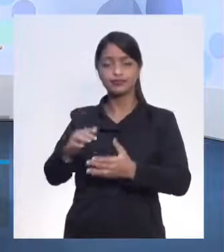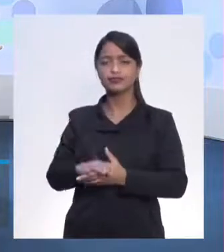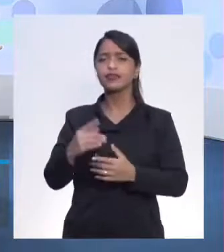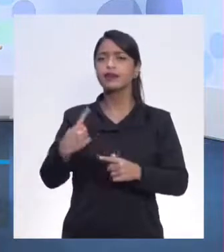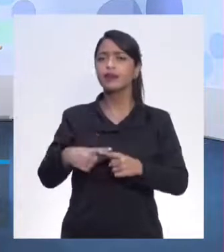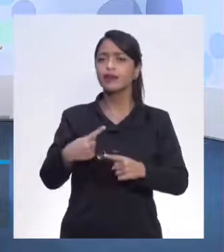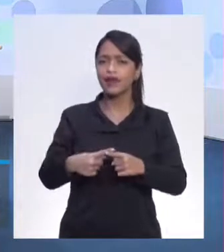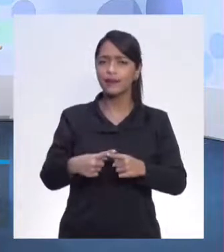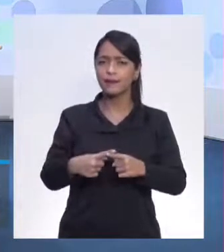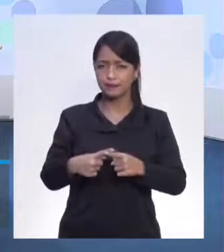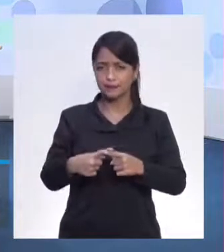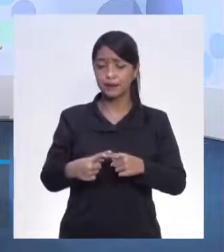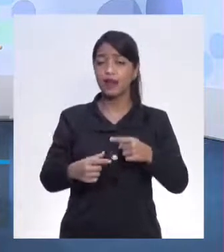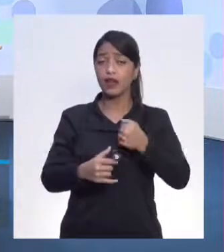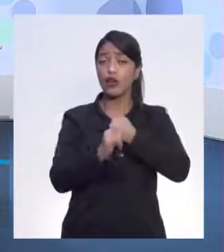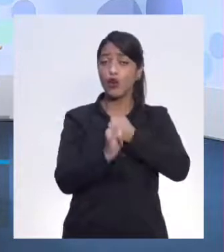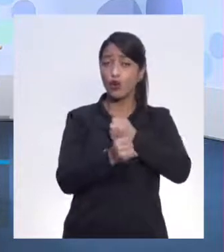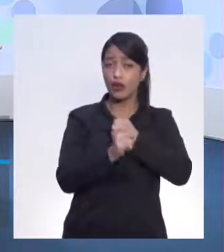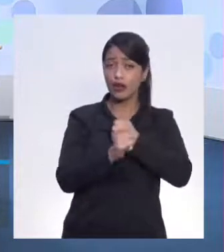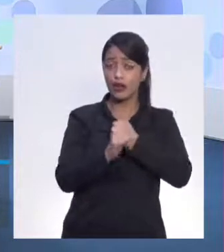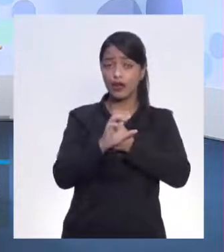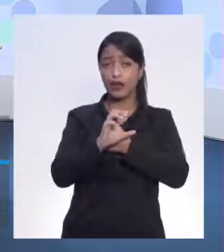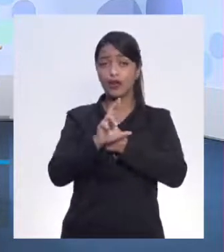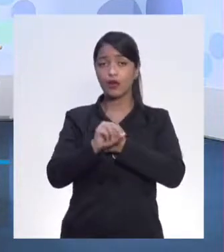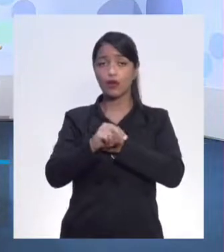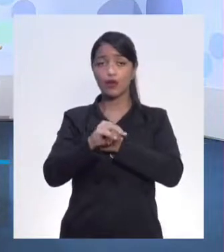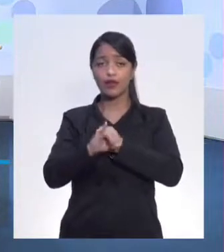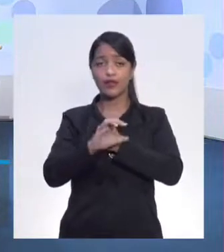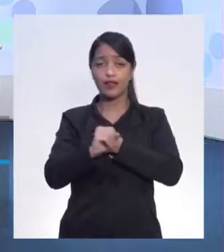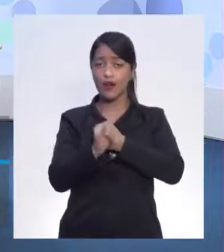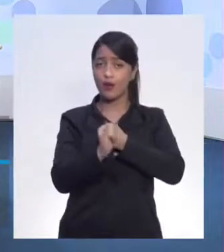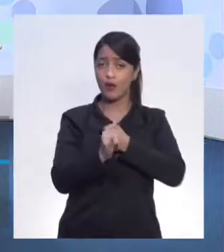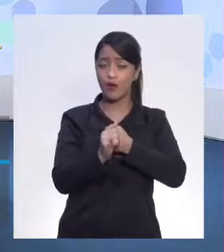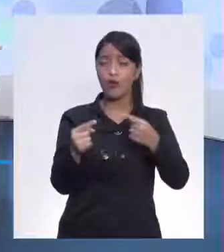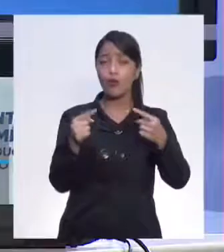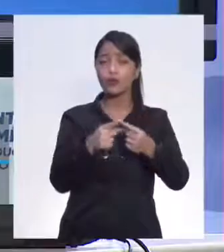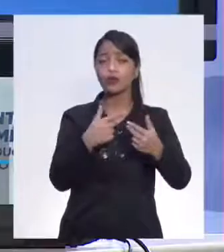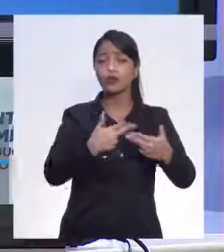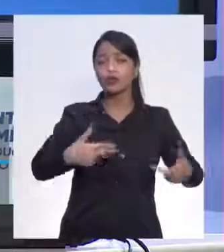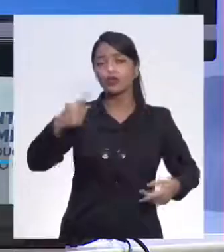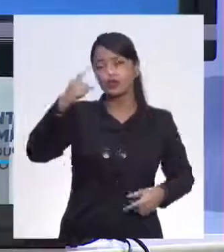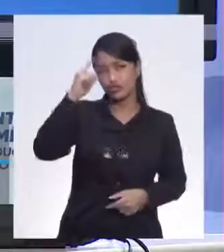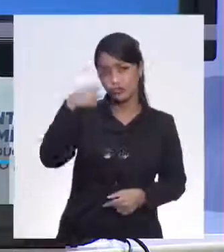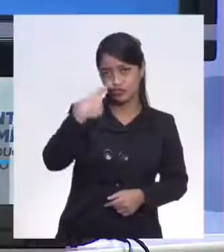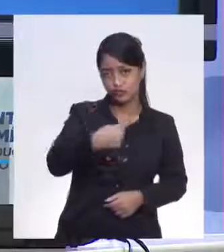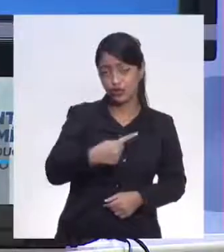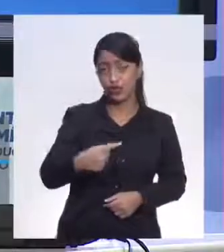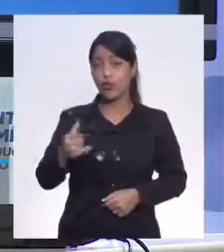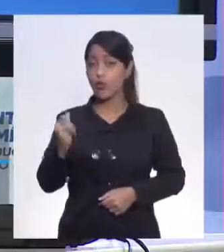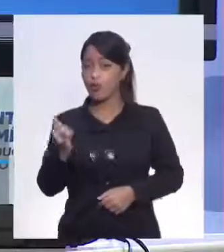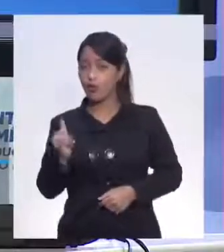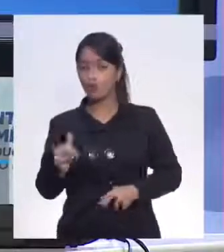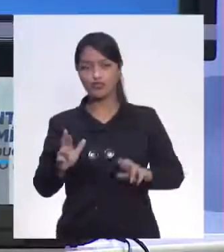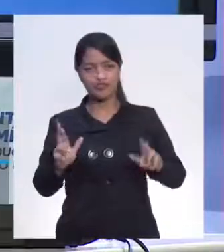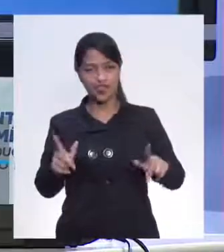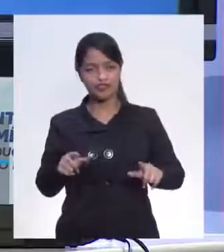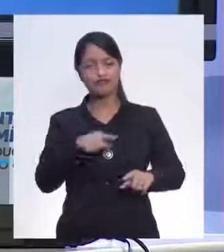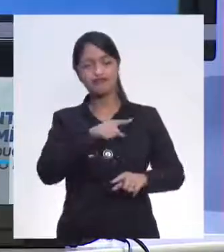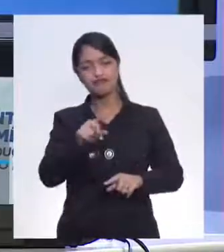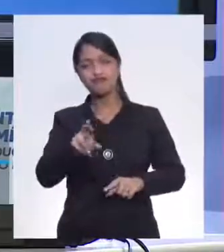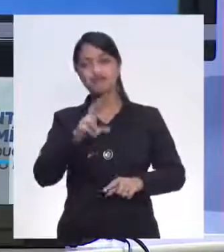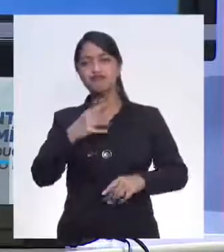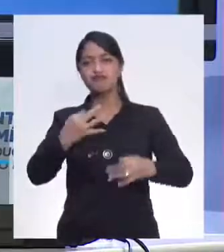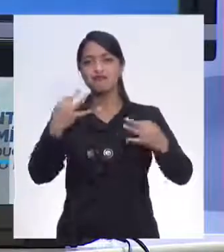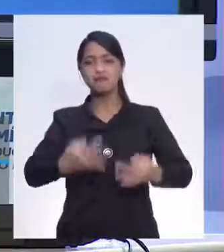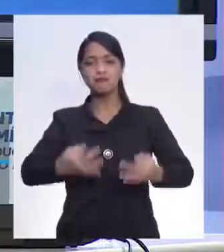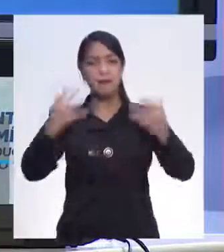de situações cotidianas, já o conto não. Ele está muito mais pautado na... Vocês acertaram, estão de parabéns. Agora, análise textual na